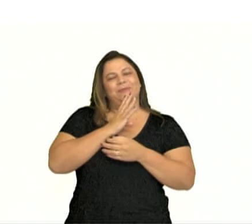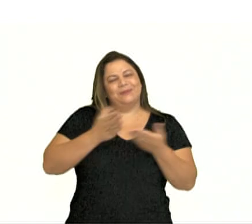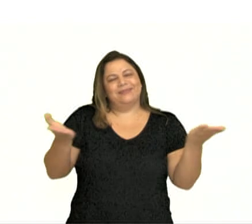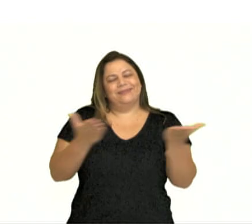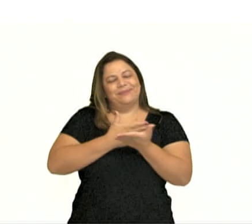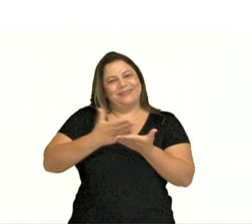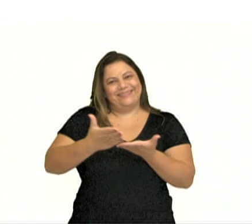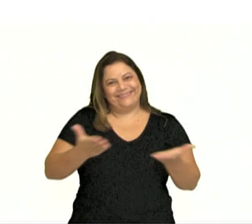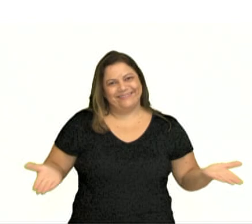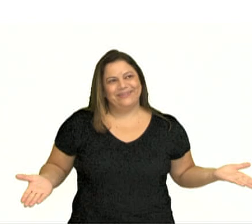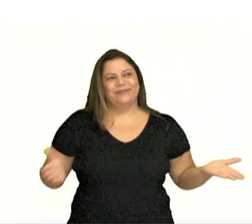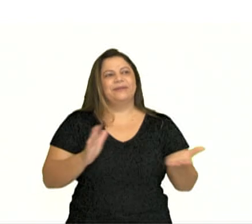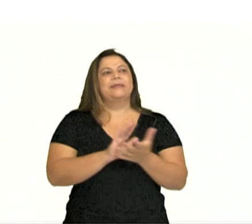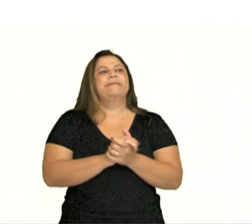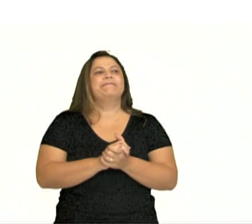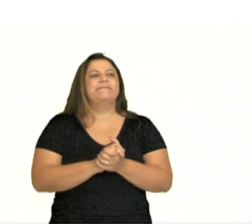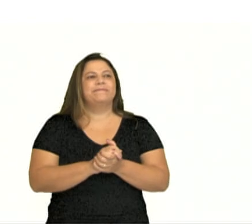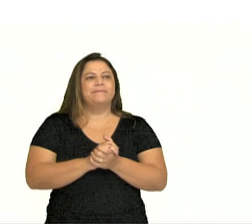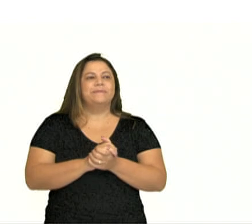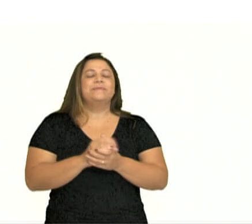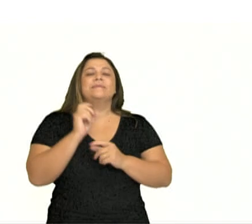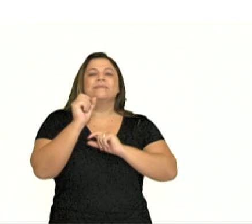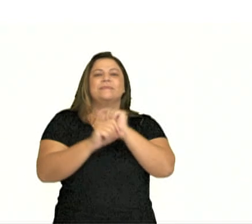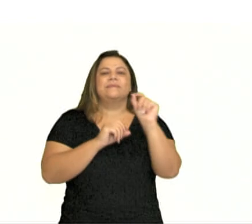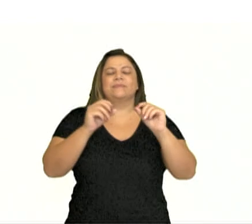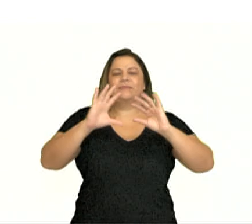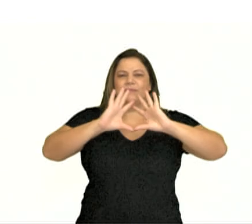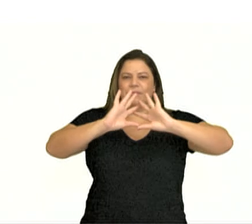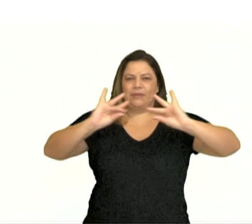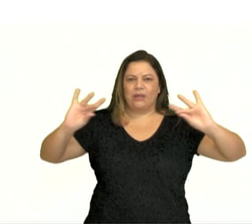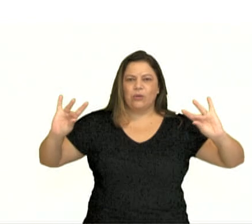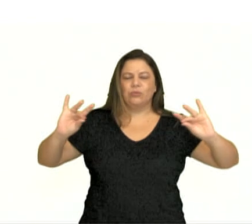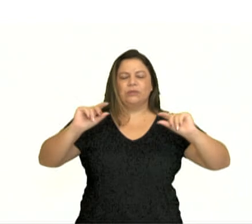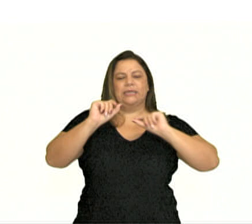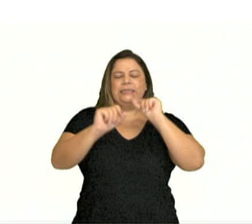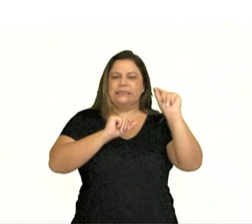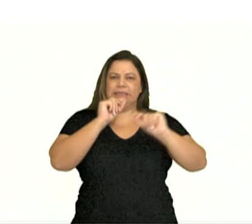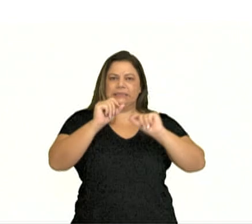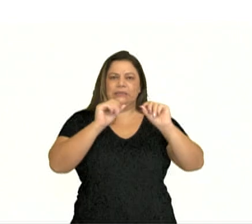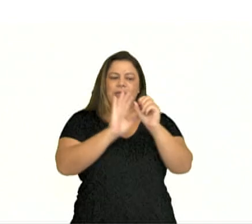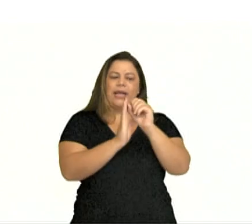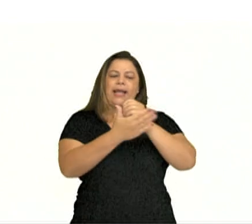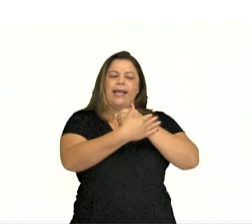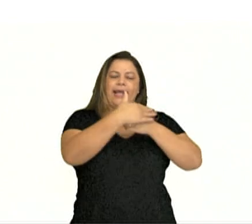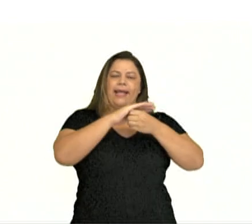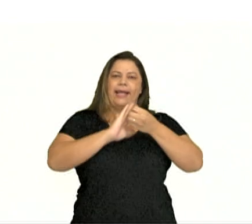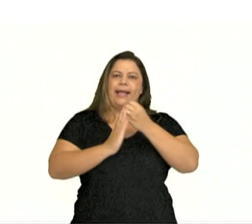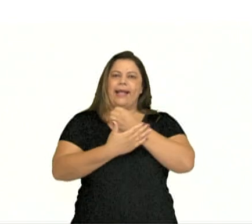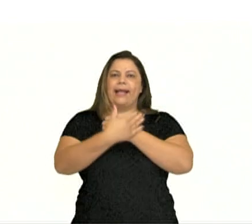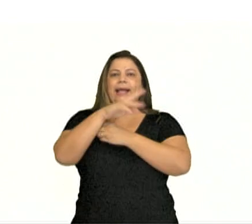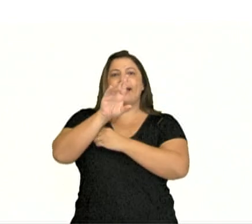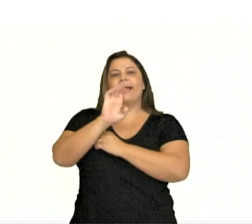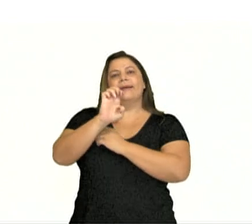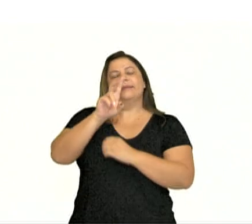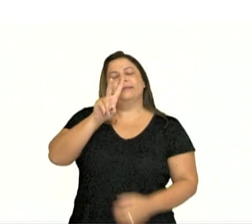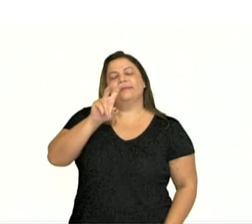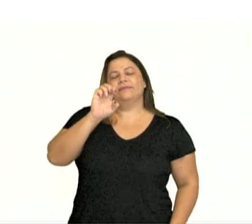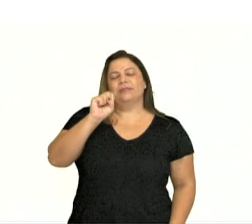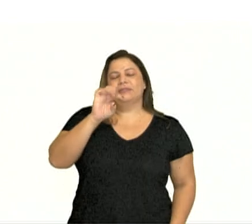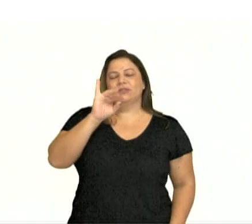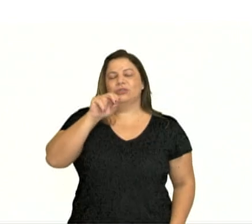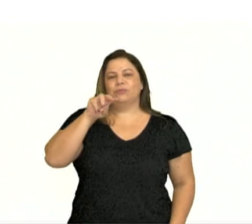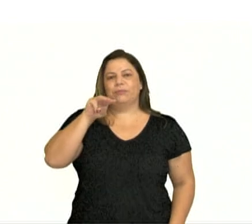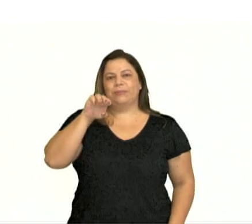agora. Então, o tecido de revestimento, como o nome já está dizendo, revestimento é aquele que reveste.